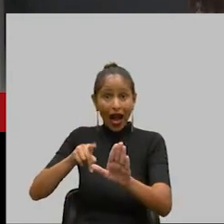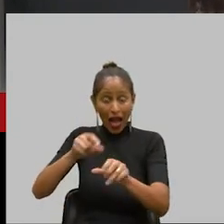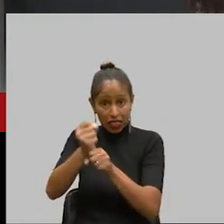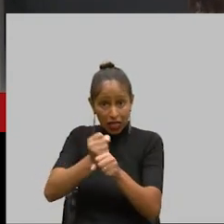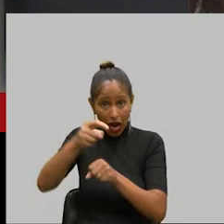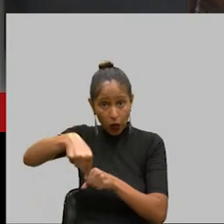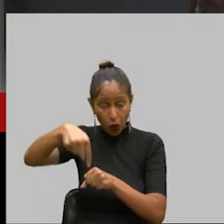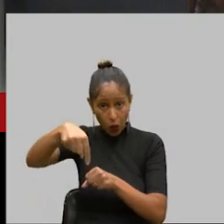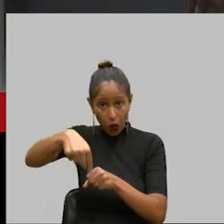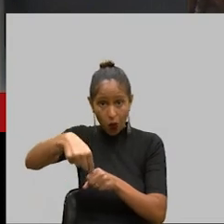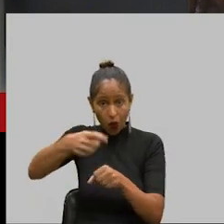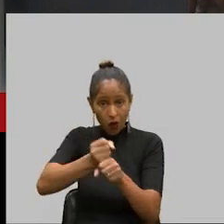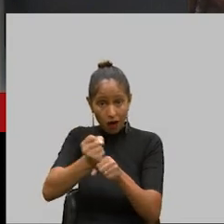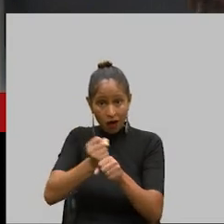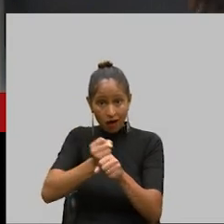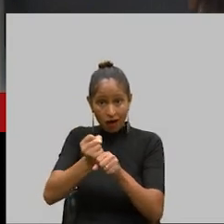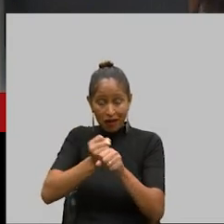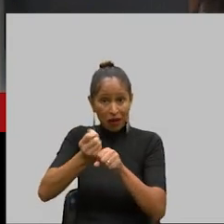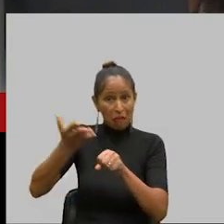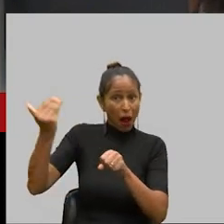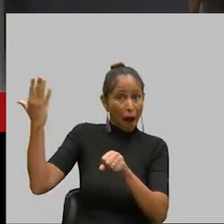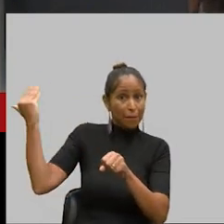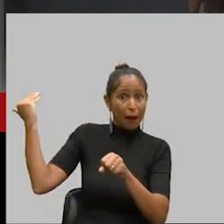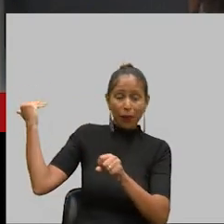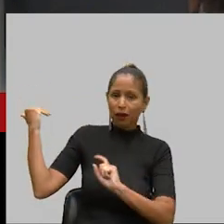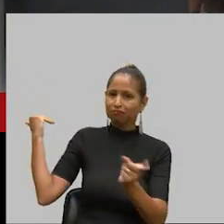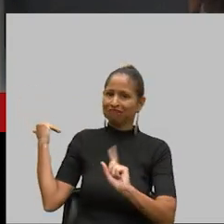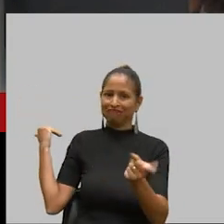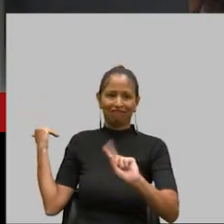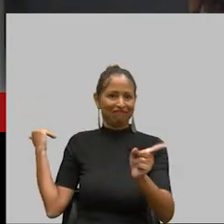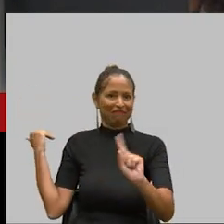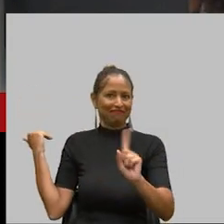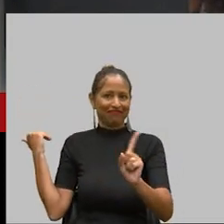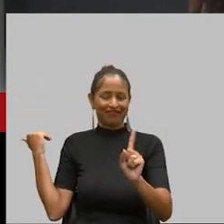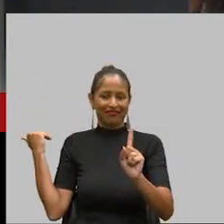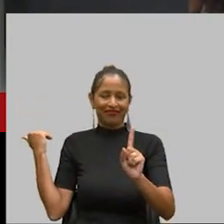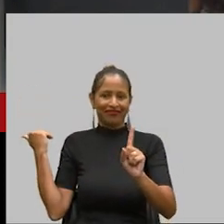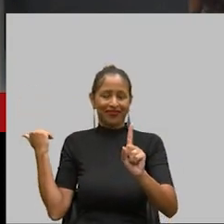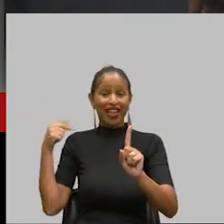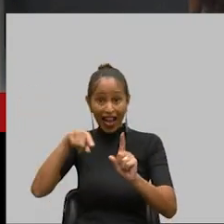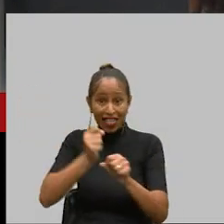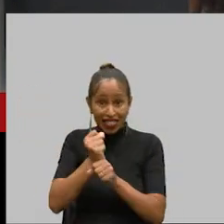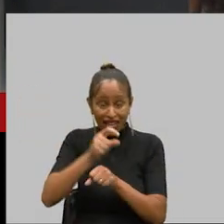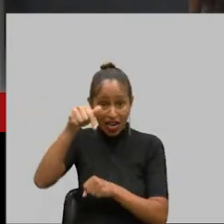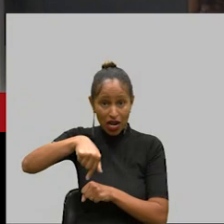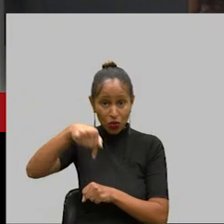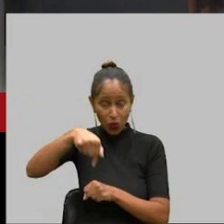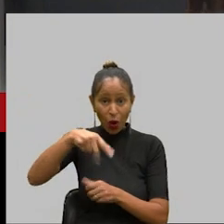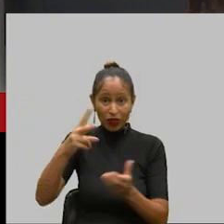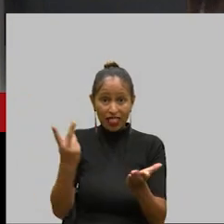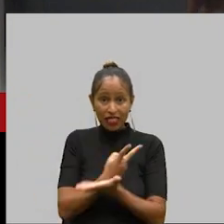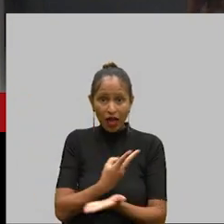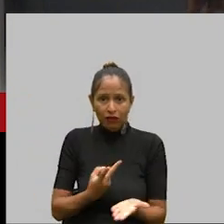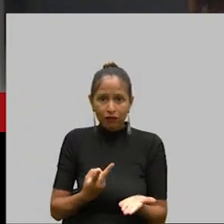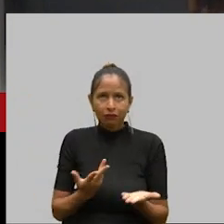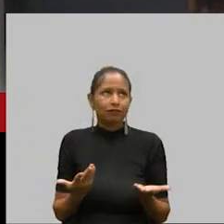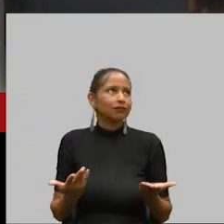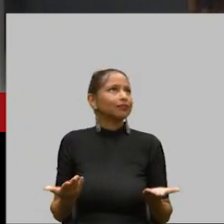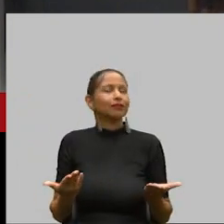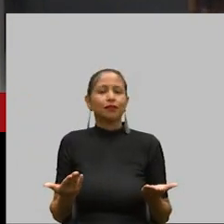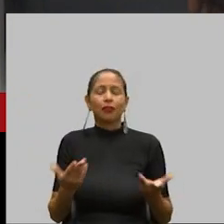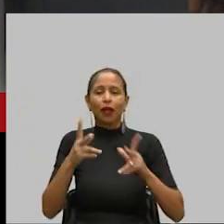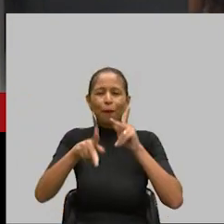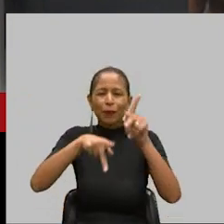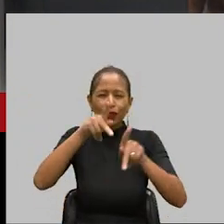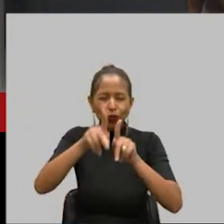ano Isso não é coisa do do do do século passado não isso desse ano Então pessoal nós